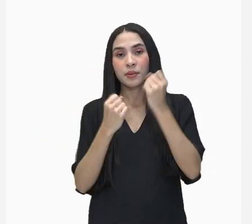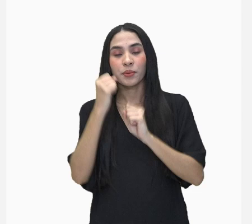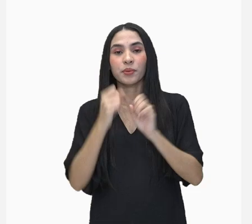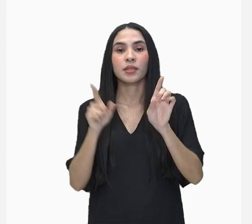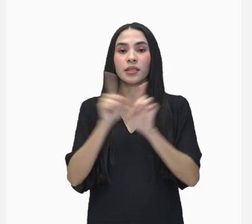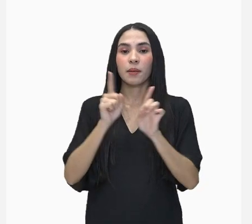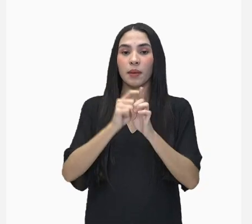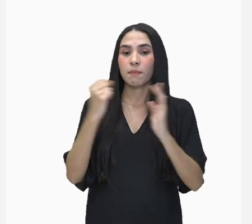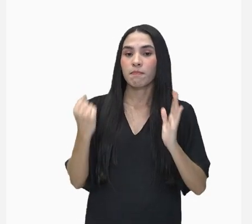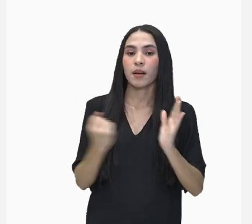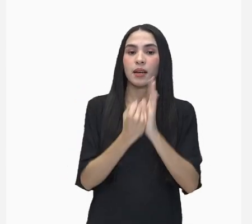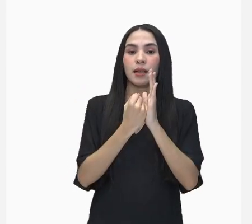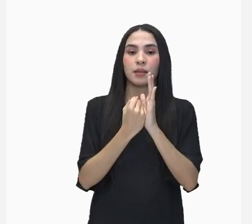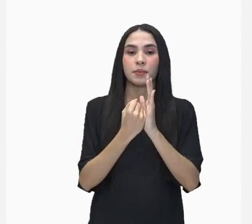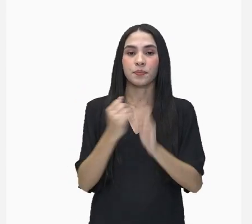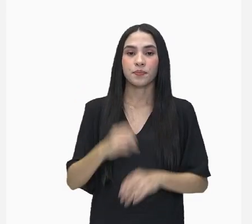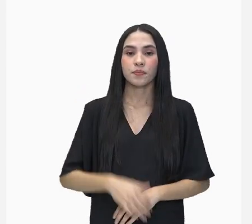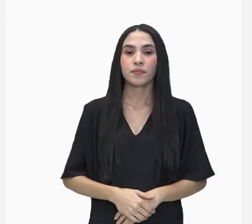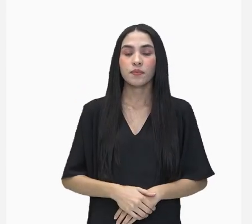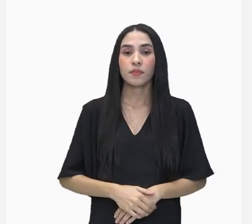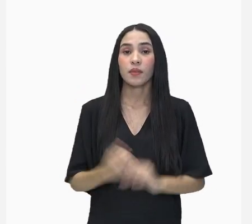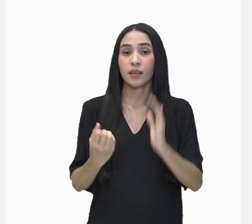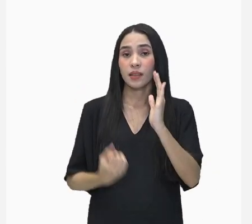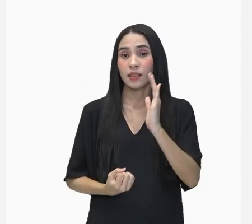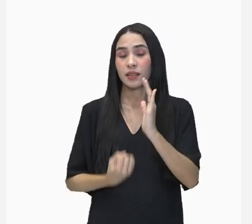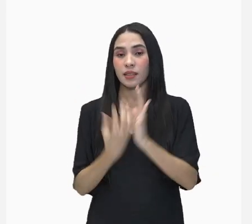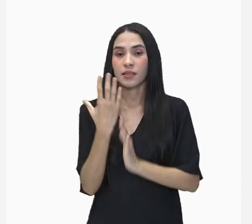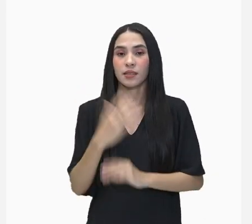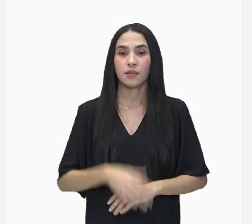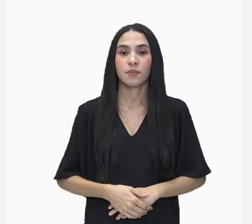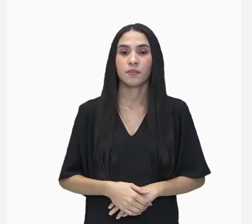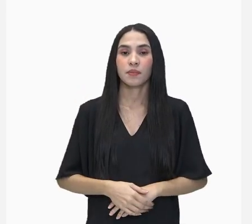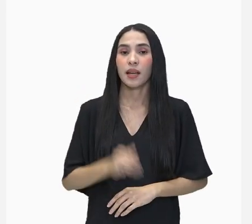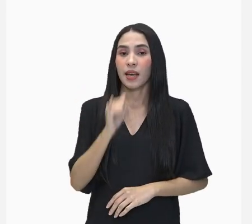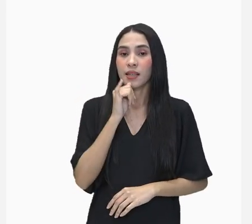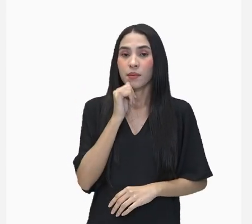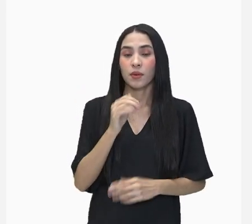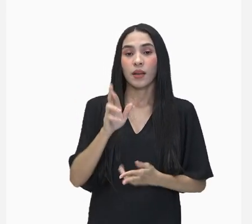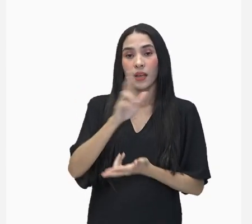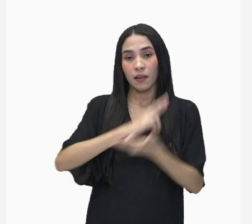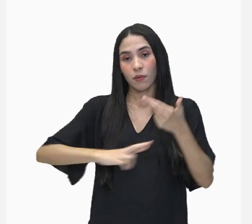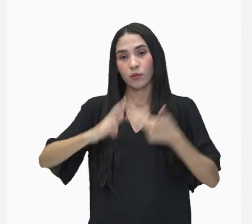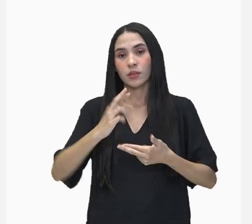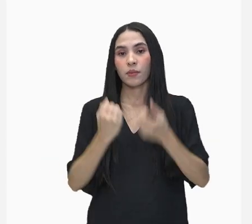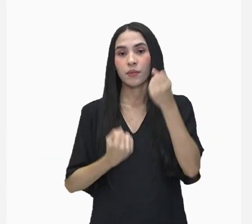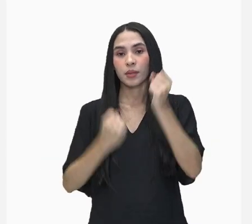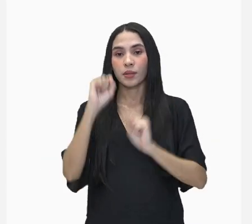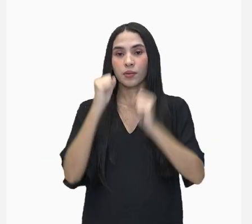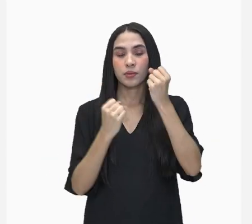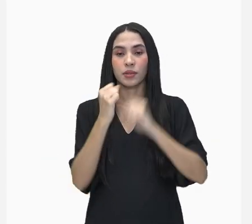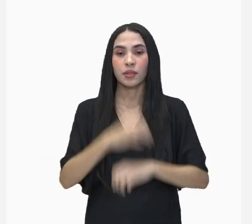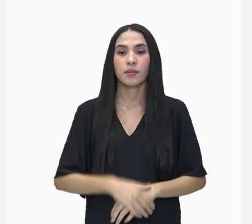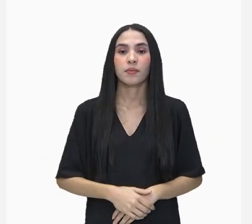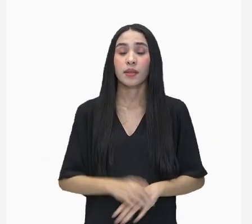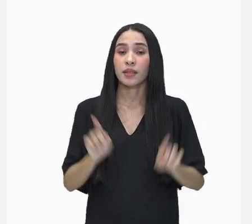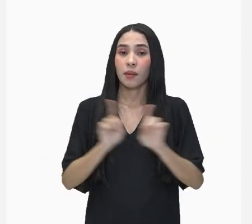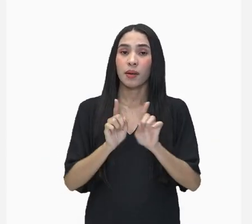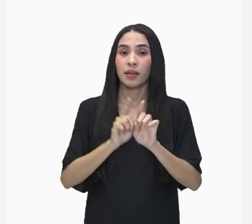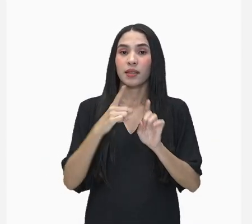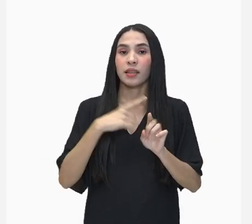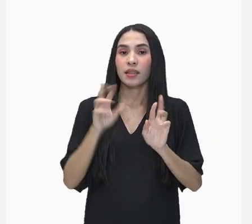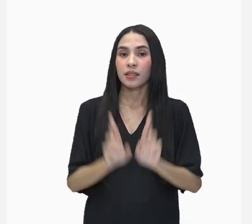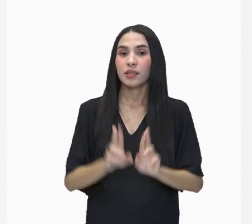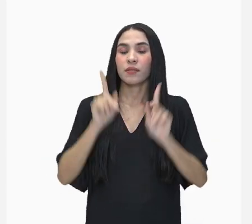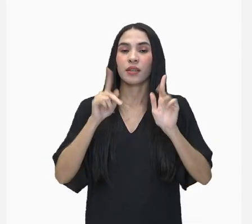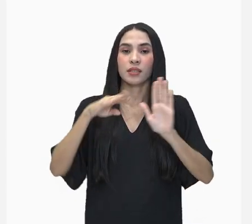aí o surgimento da indústria sendo marcado aí pela Revolução Industrial. E aí nós temos as diferentes etapas